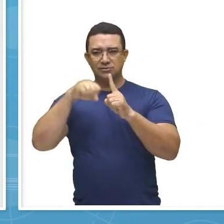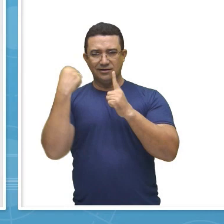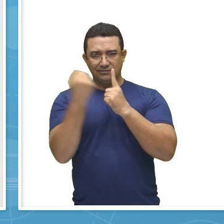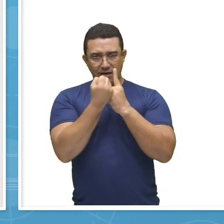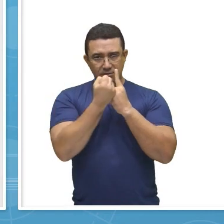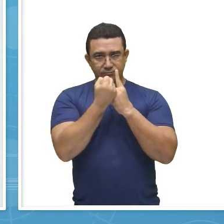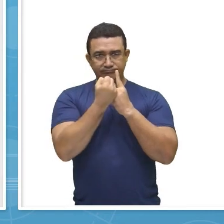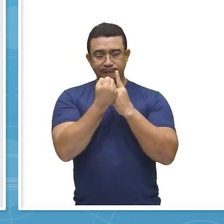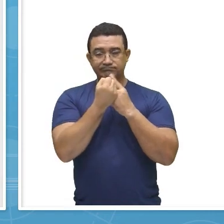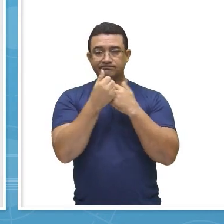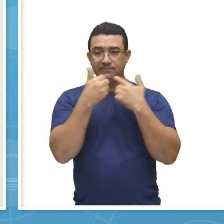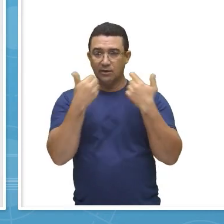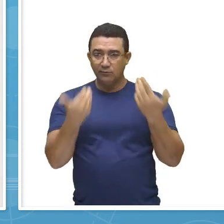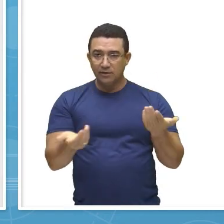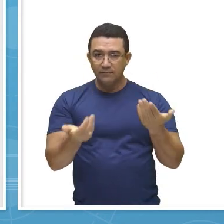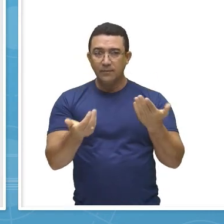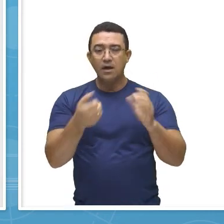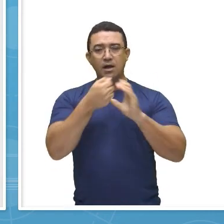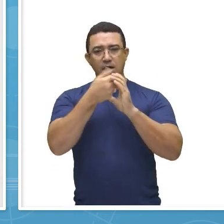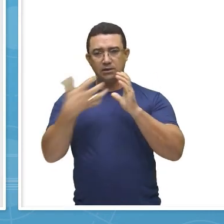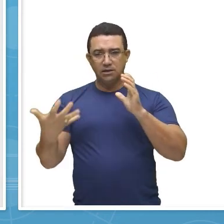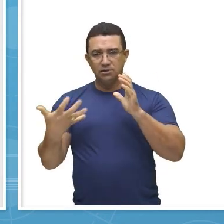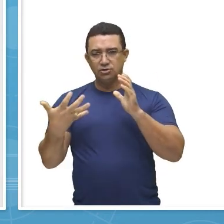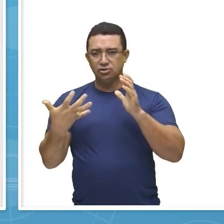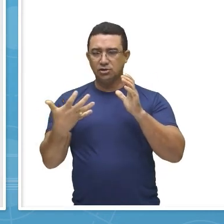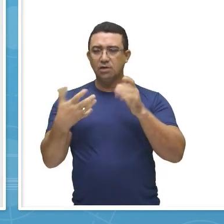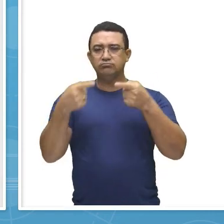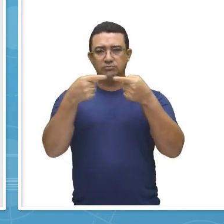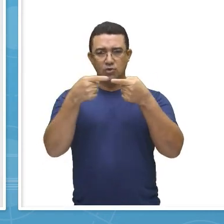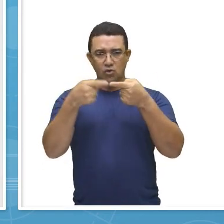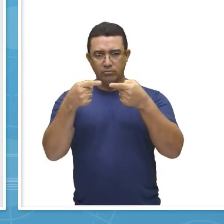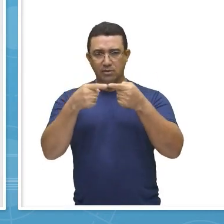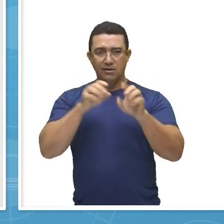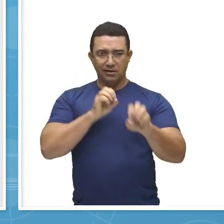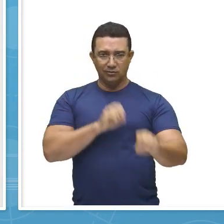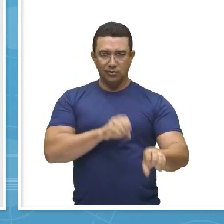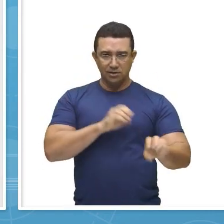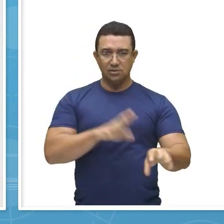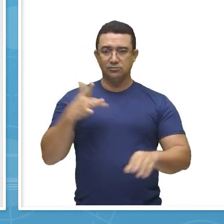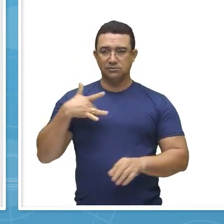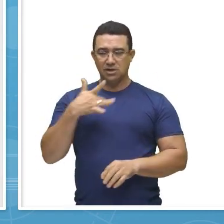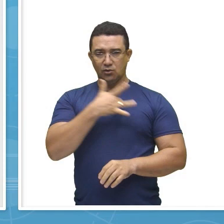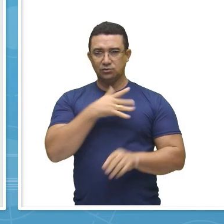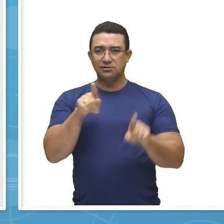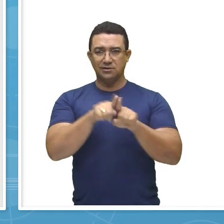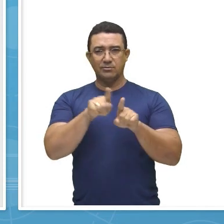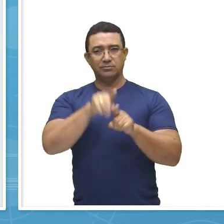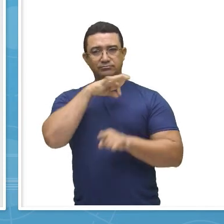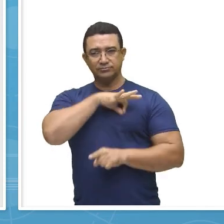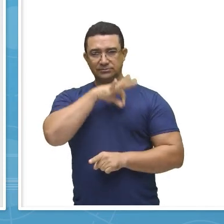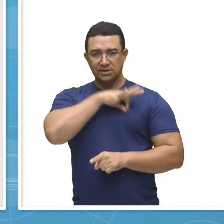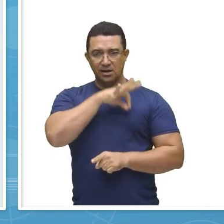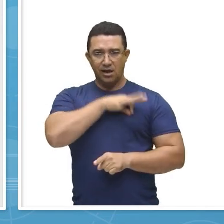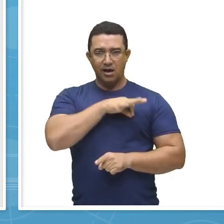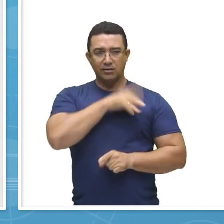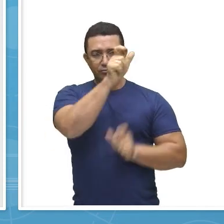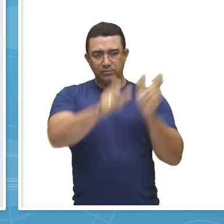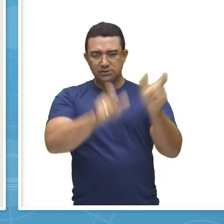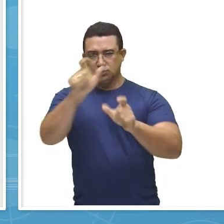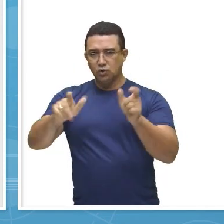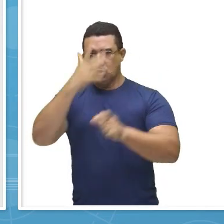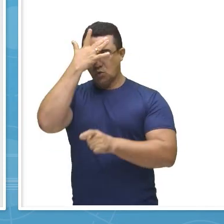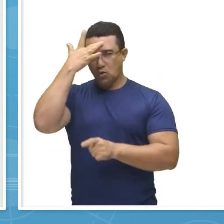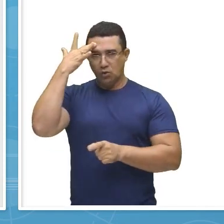levar em consideração principalmente fatores ligados à educação, à saúde e à renda. Então, se leva